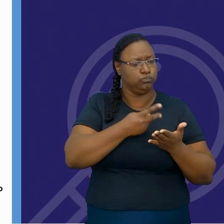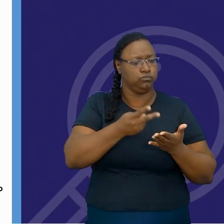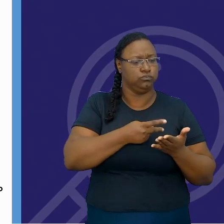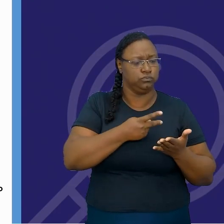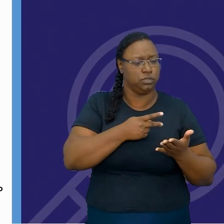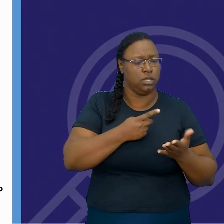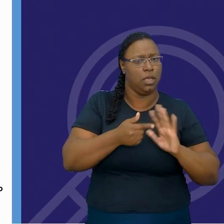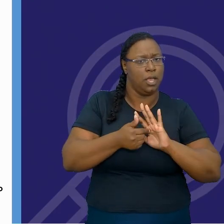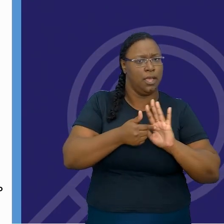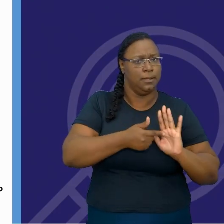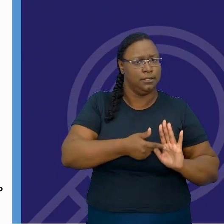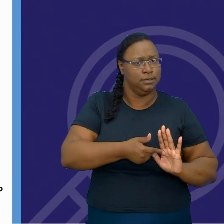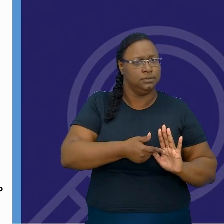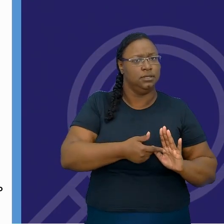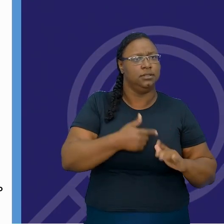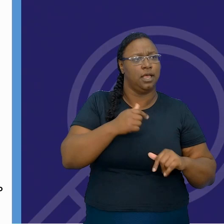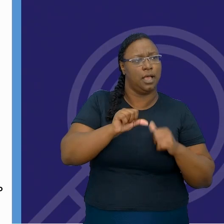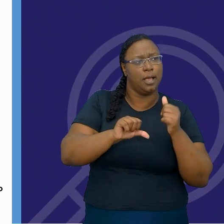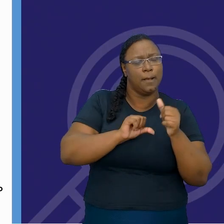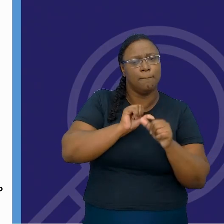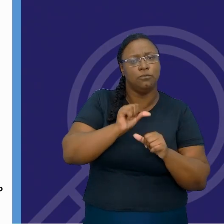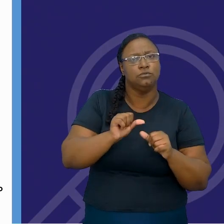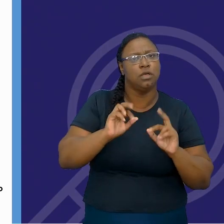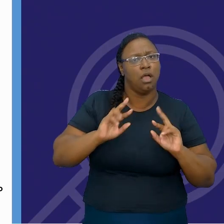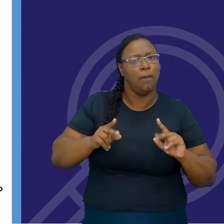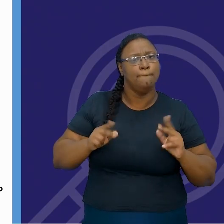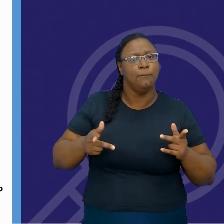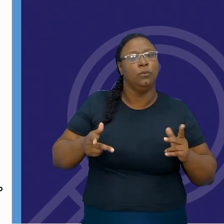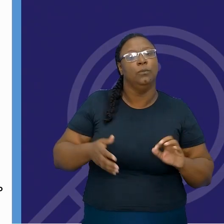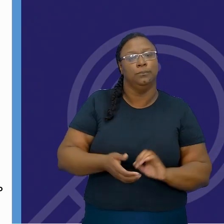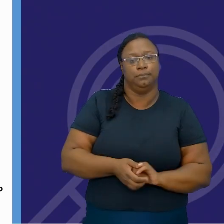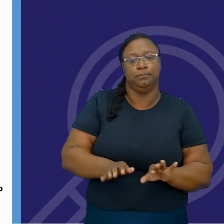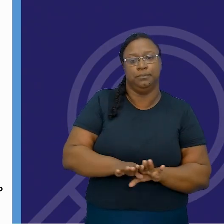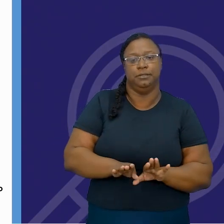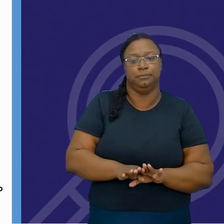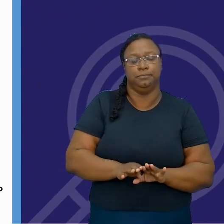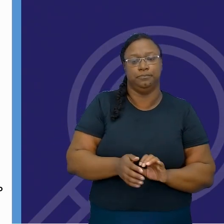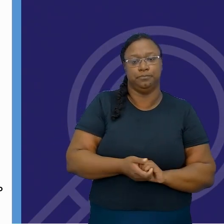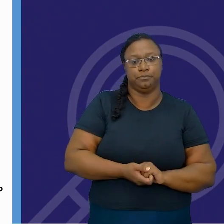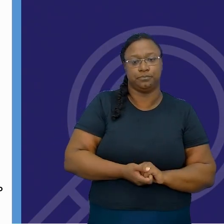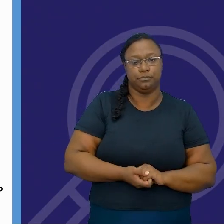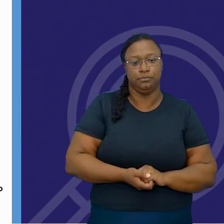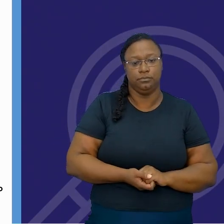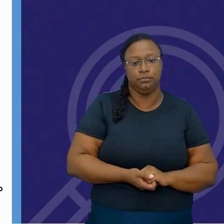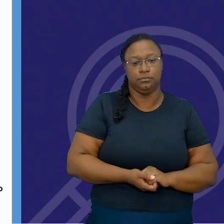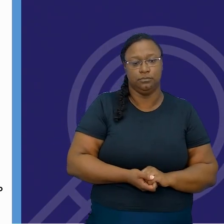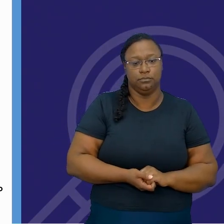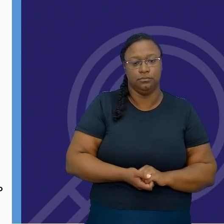essas informações, elas mudaram um pouco, né? E aí, né,